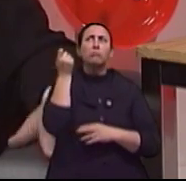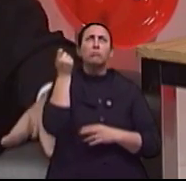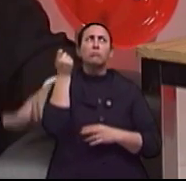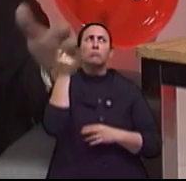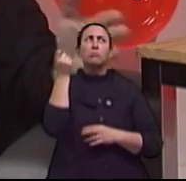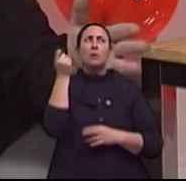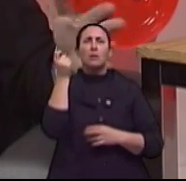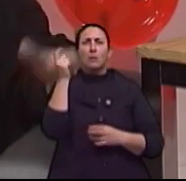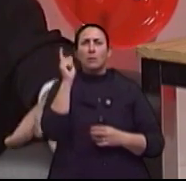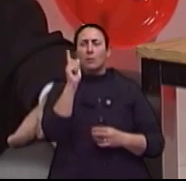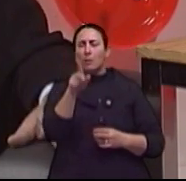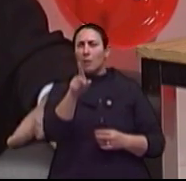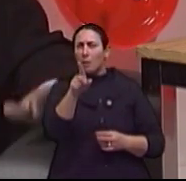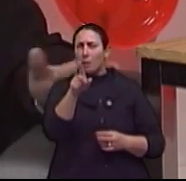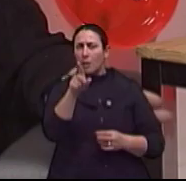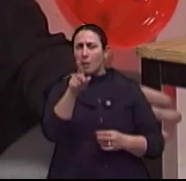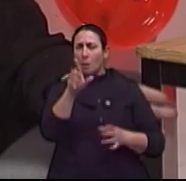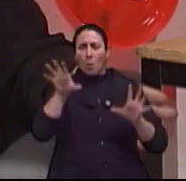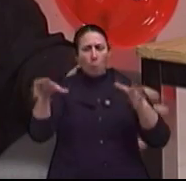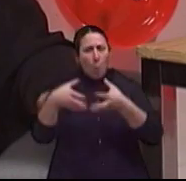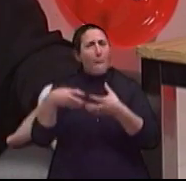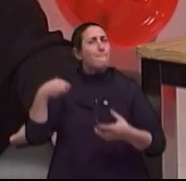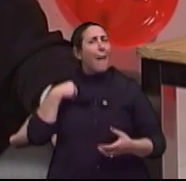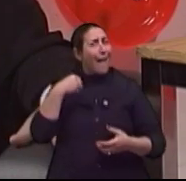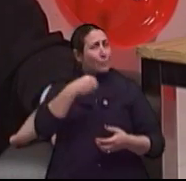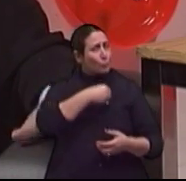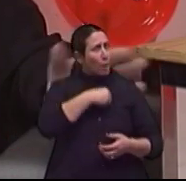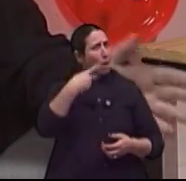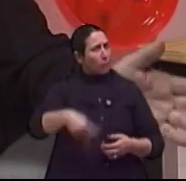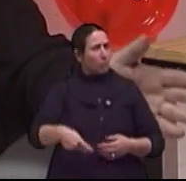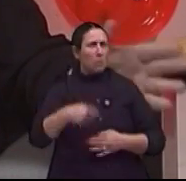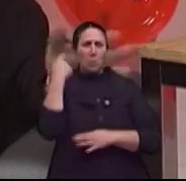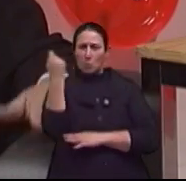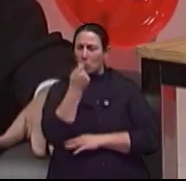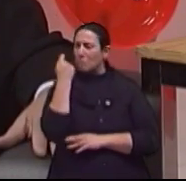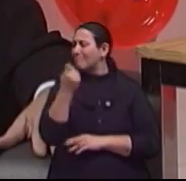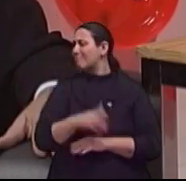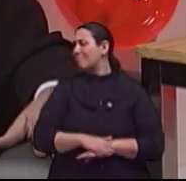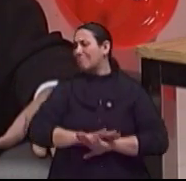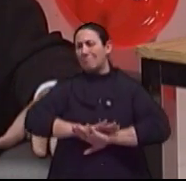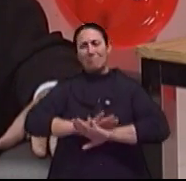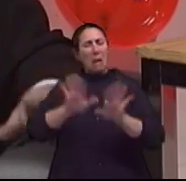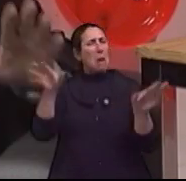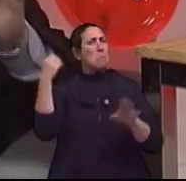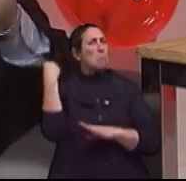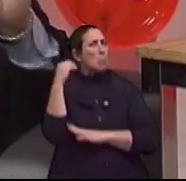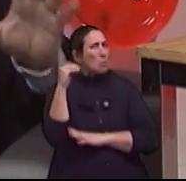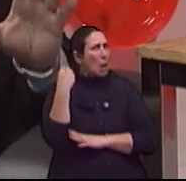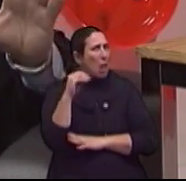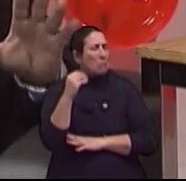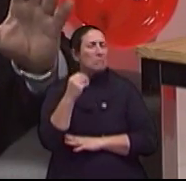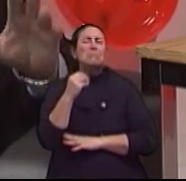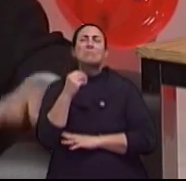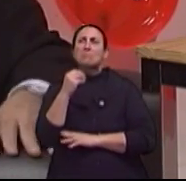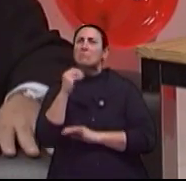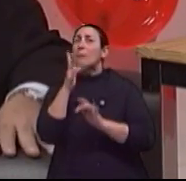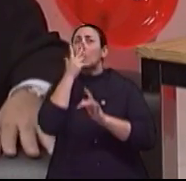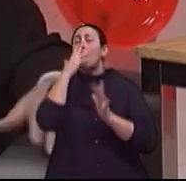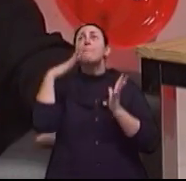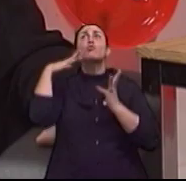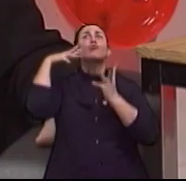Aliás a nossa comunidade médica Gaúcha Porto Alegre tá se tornando um polo Mundial